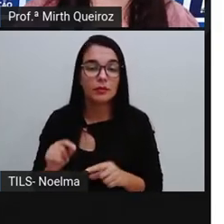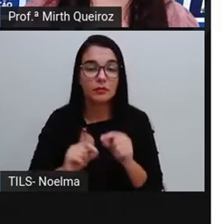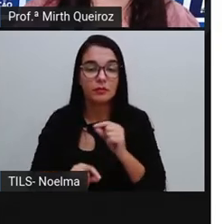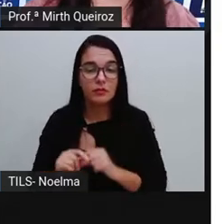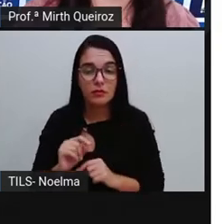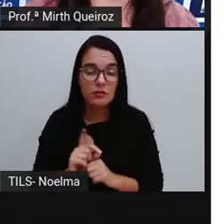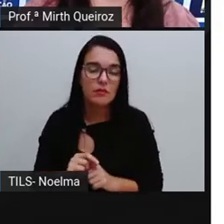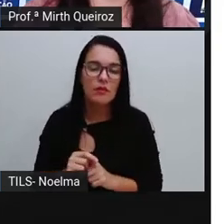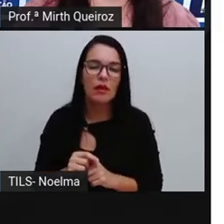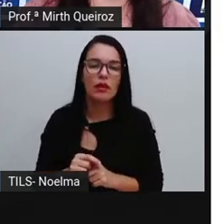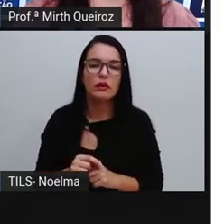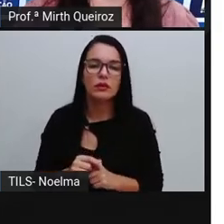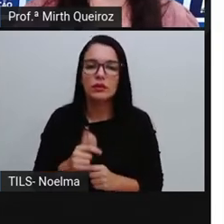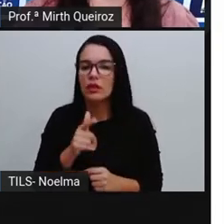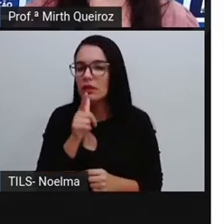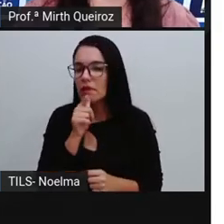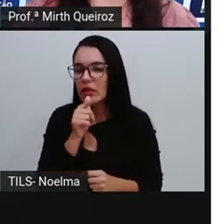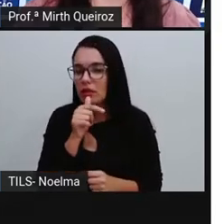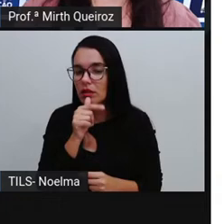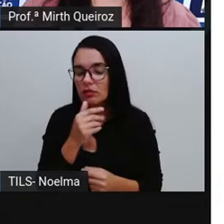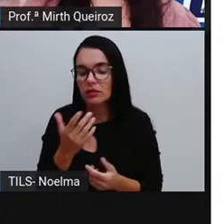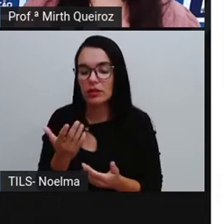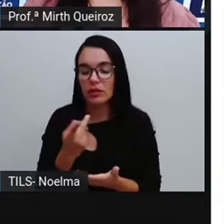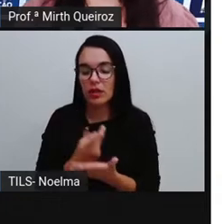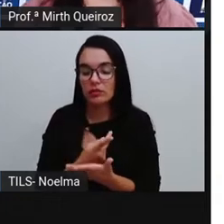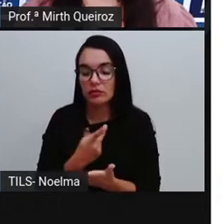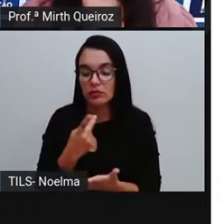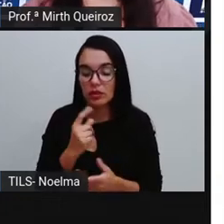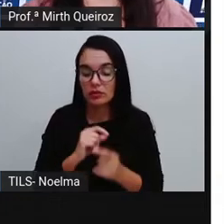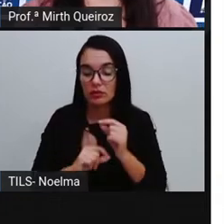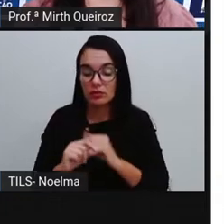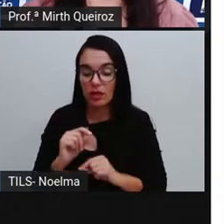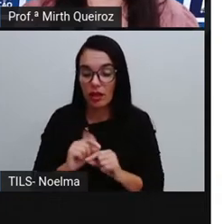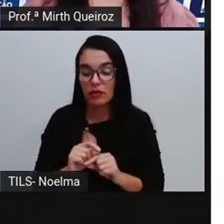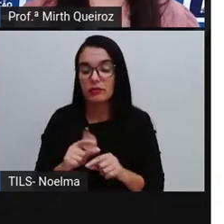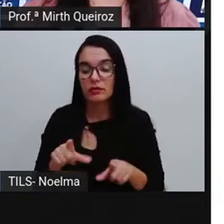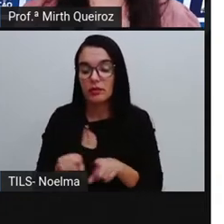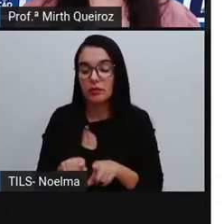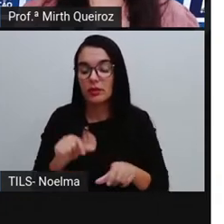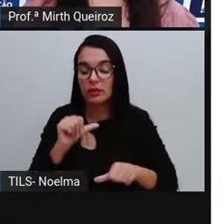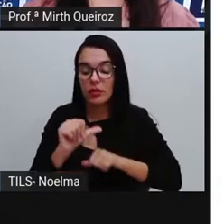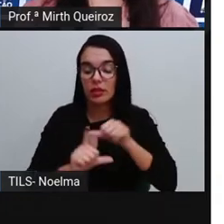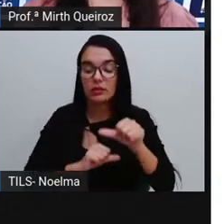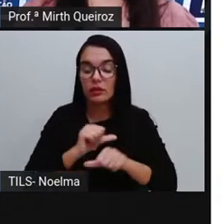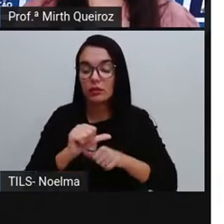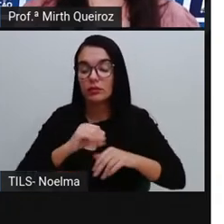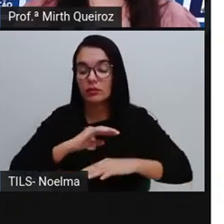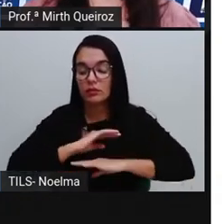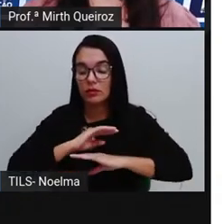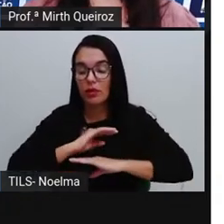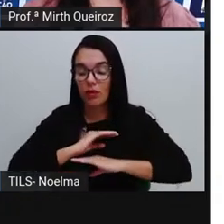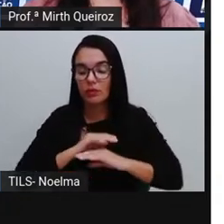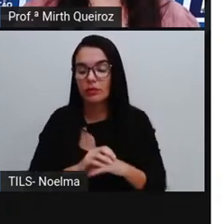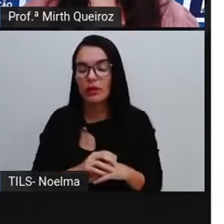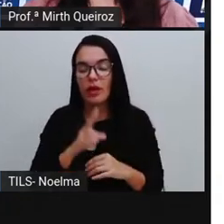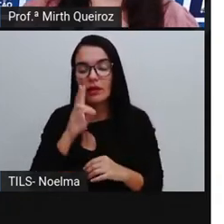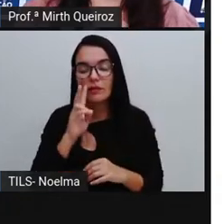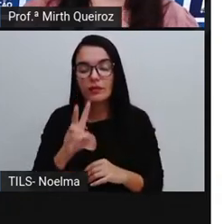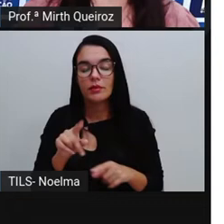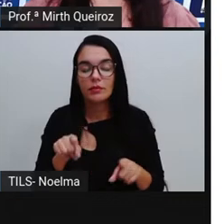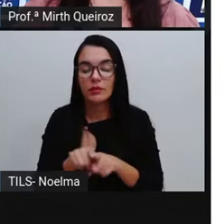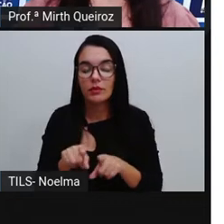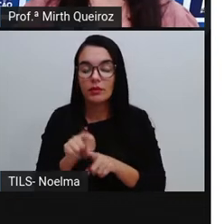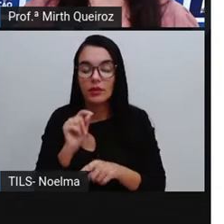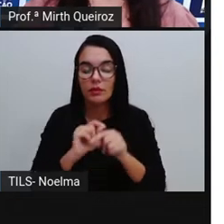reações químicas ocorrem a partir da água. Nós vimos na outra aula também que todos os nossos órgãos são compostos